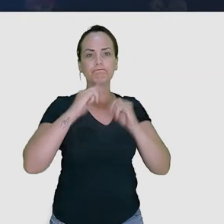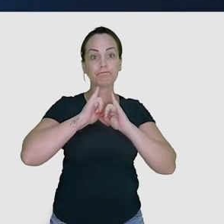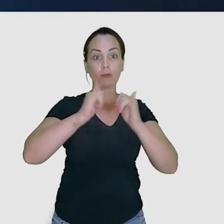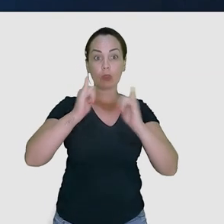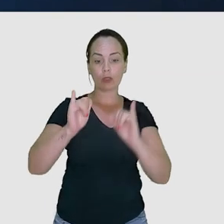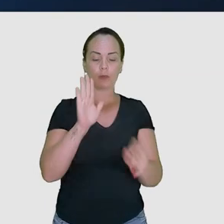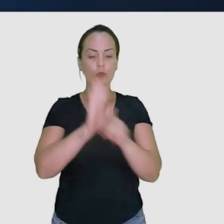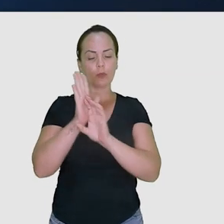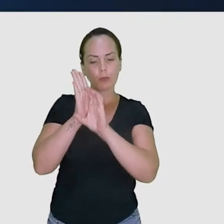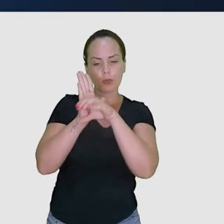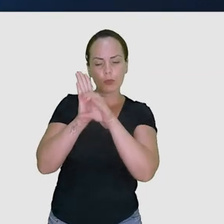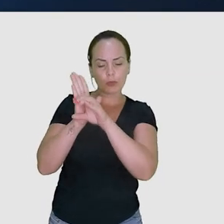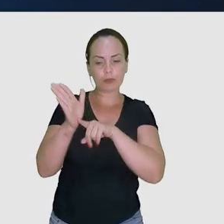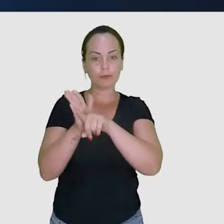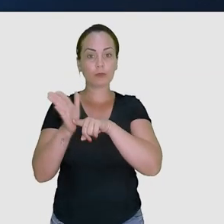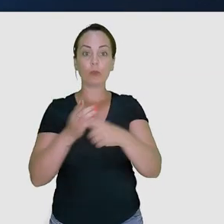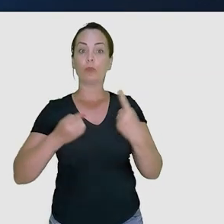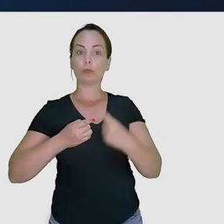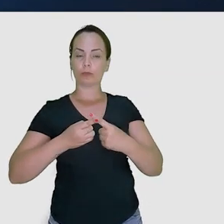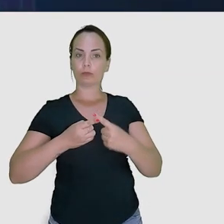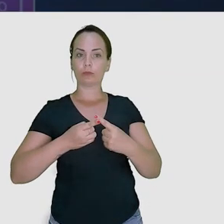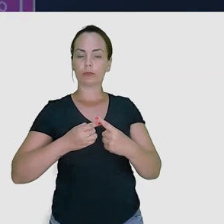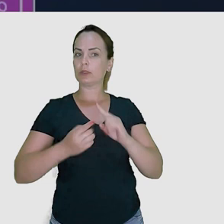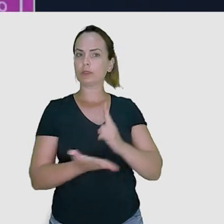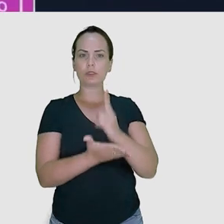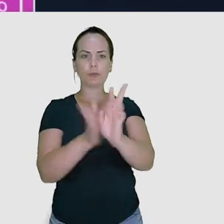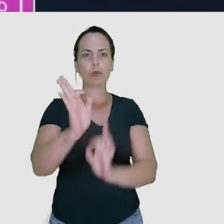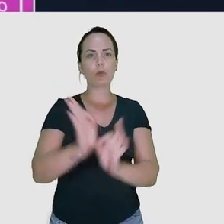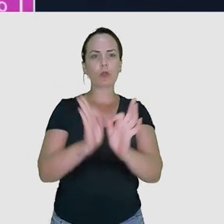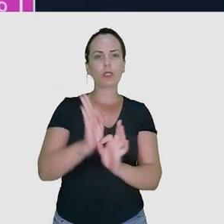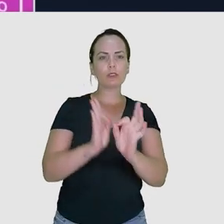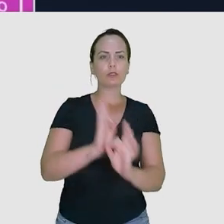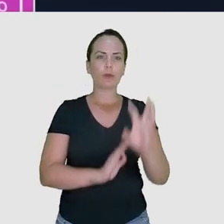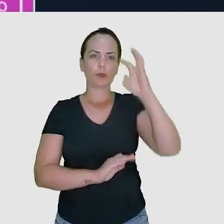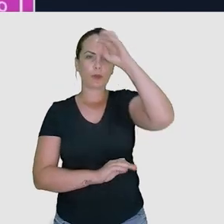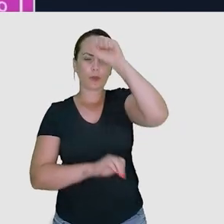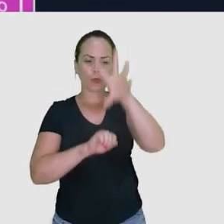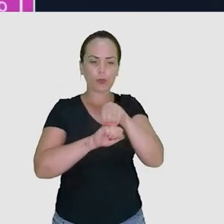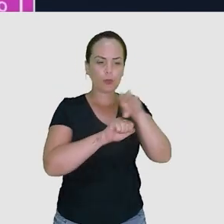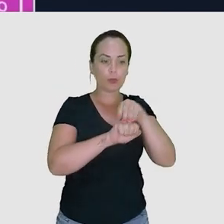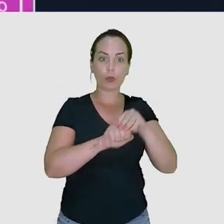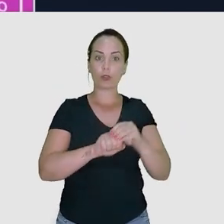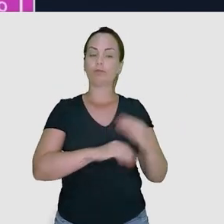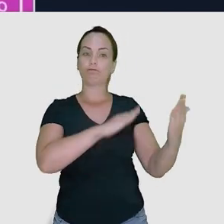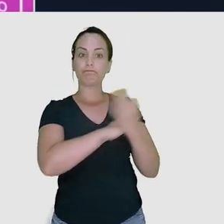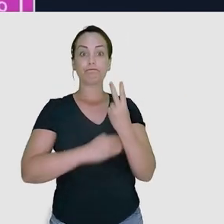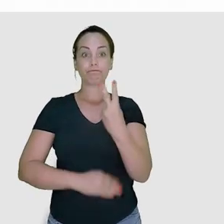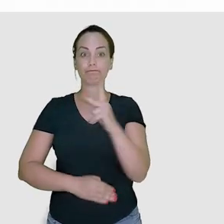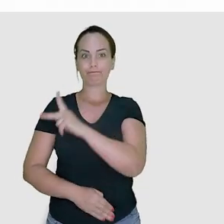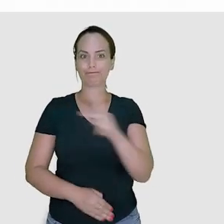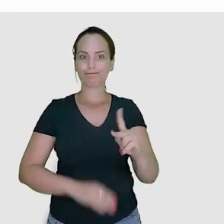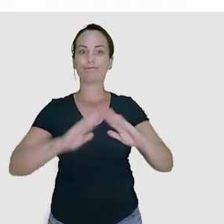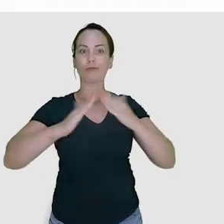ideia central é estimular a produção de narrativas de caráter científico, porque o ponto de partida desse trabalho é sempre a